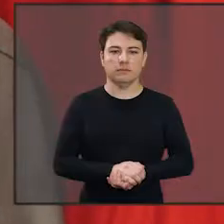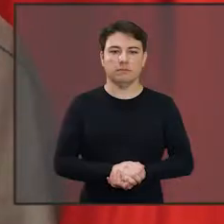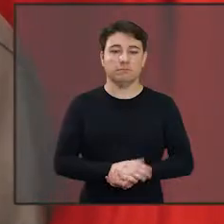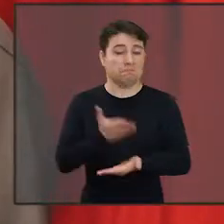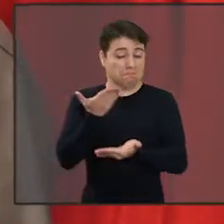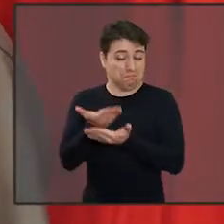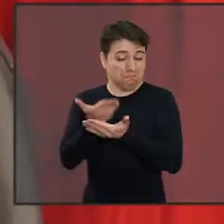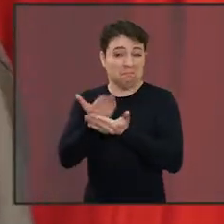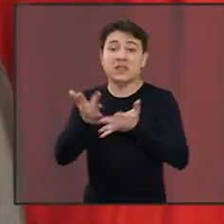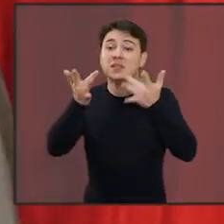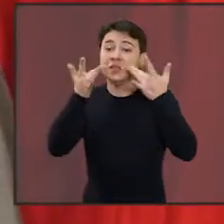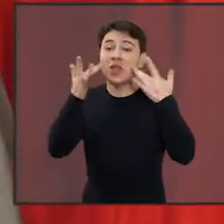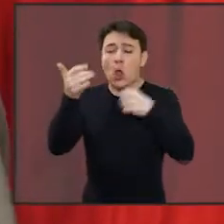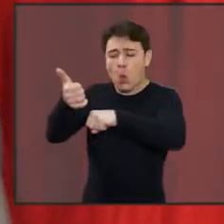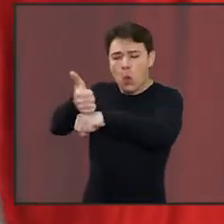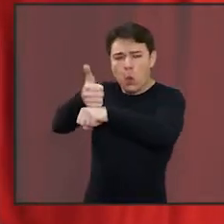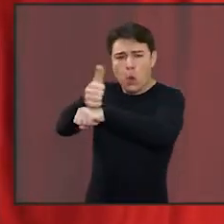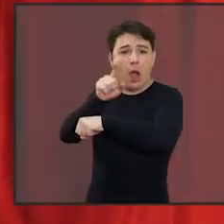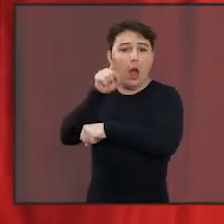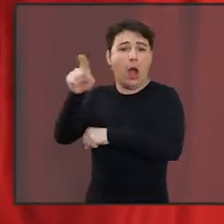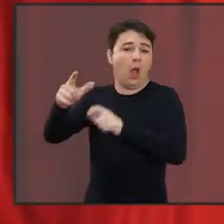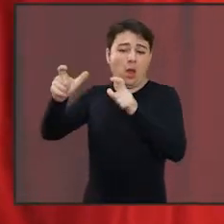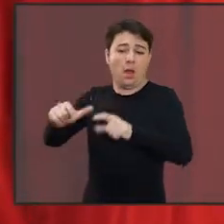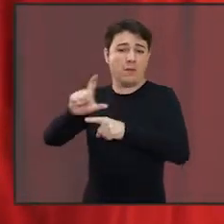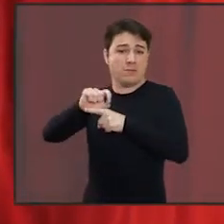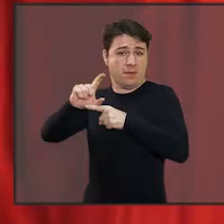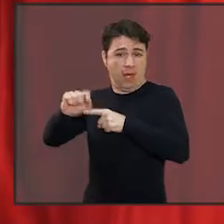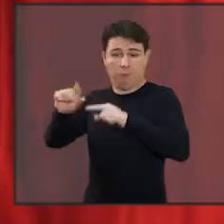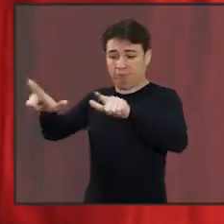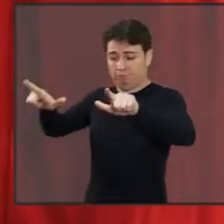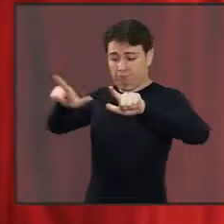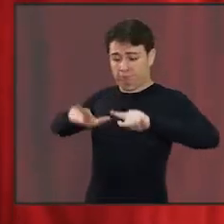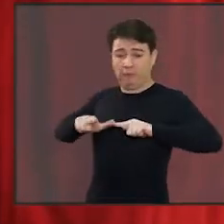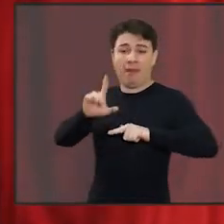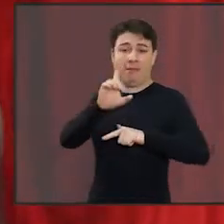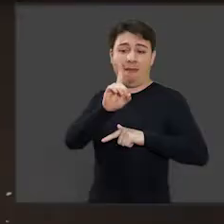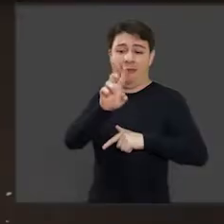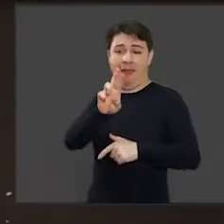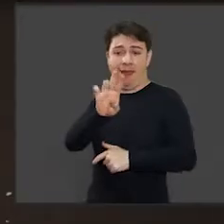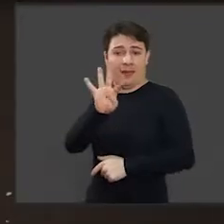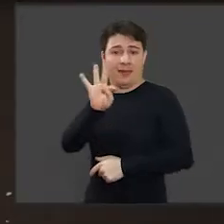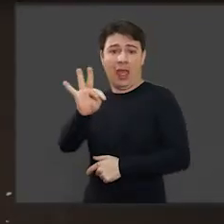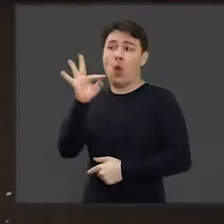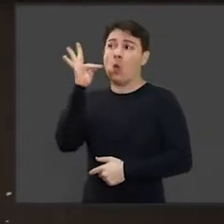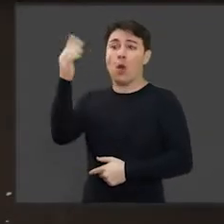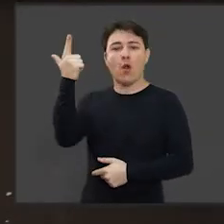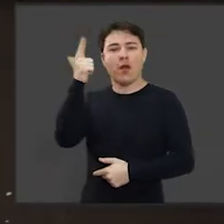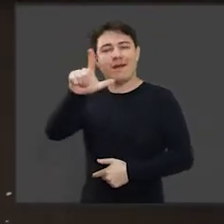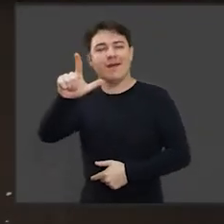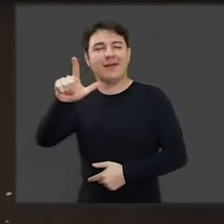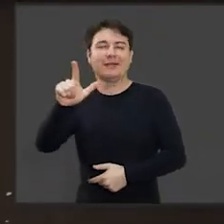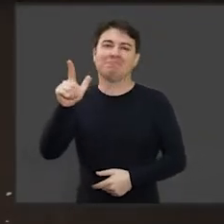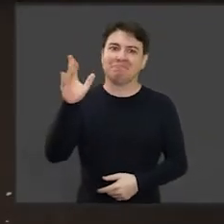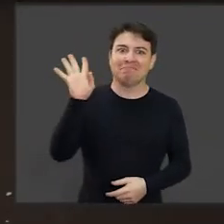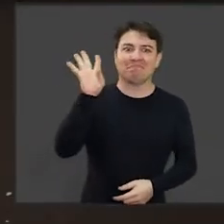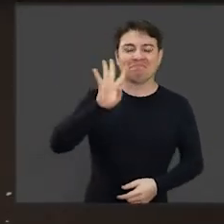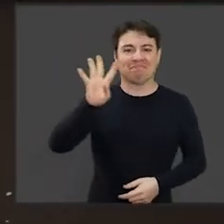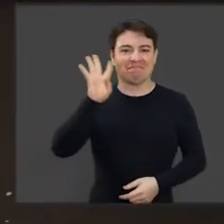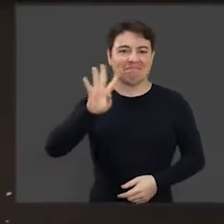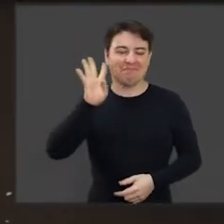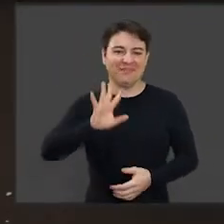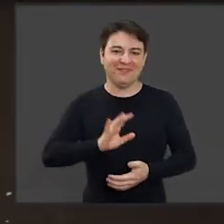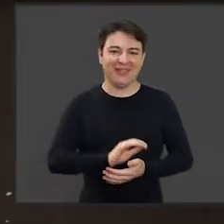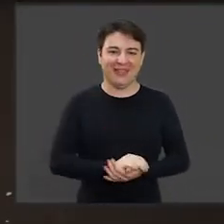A gente está estudando, estou concluindo uma formação profissional em teatro pelo Senac, para obter o DRT,